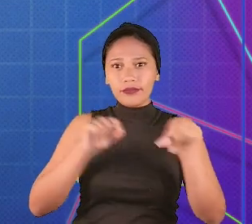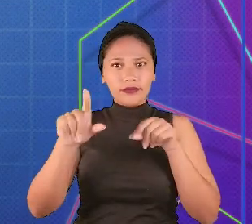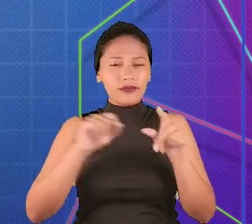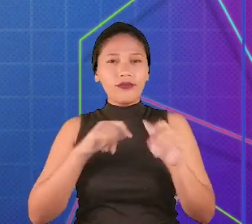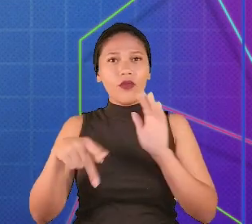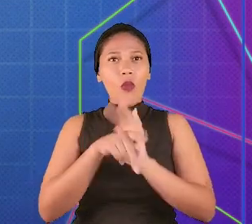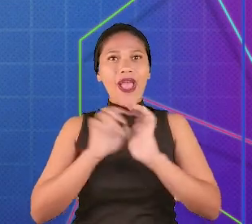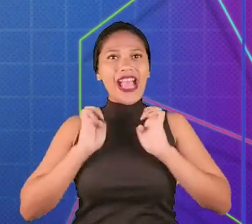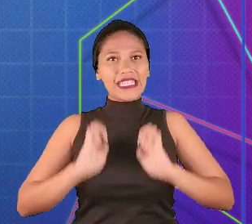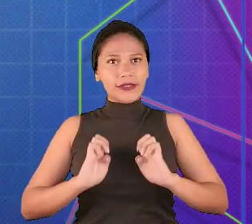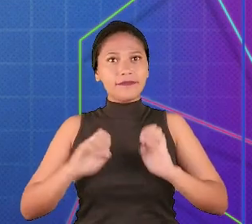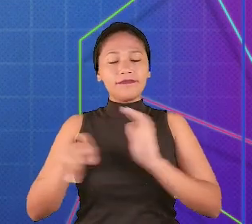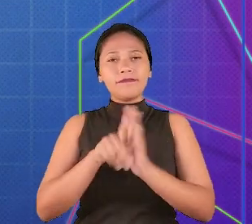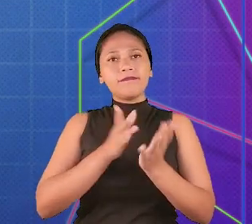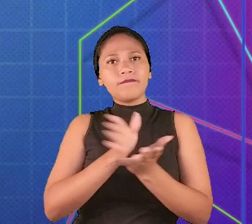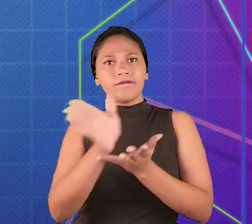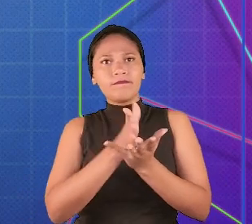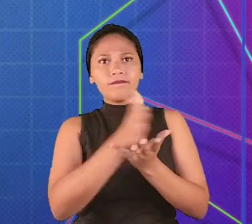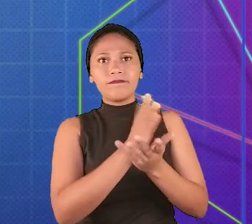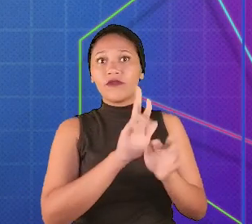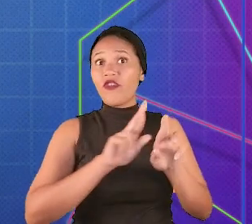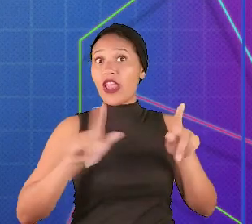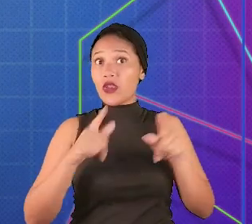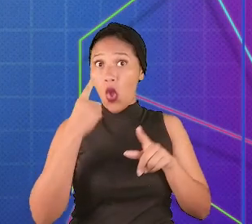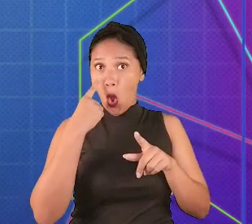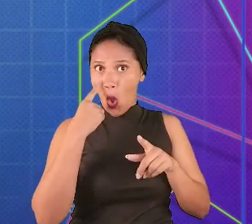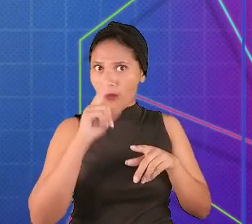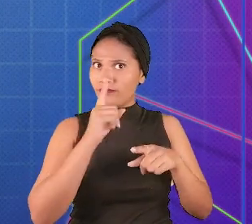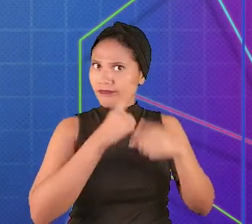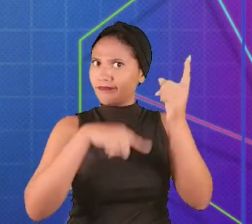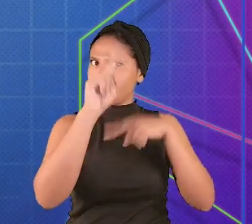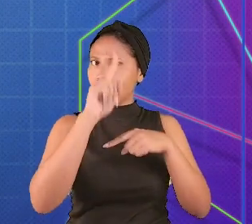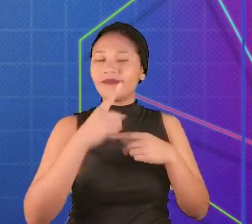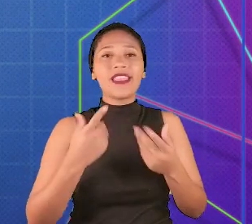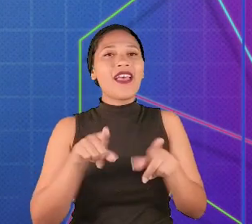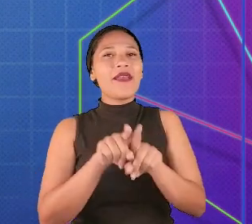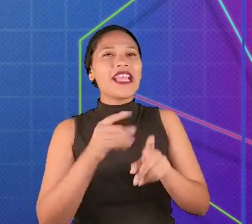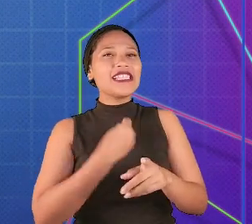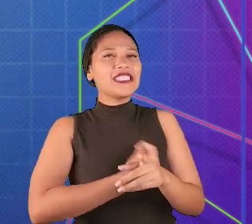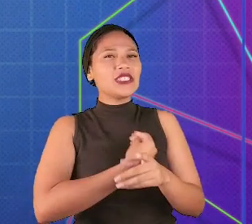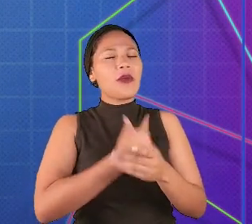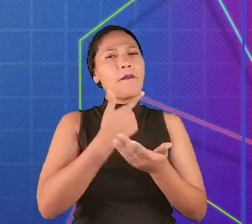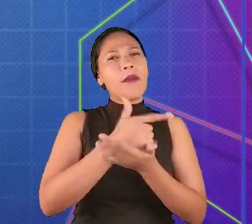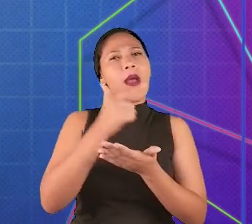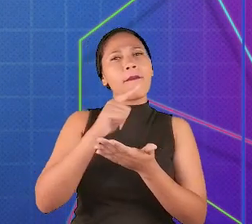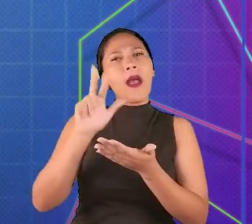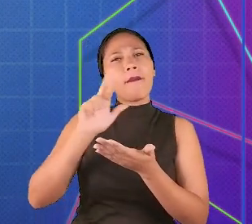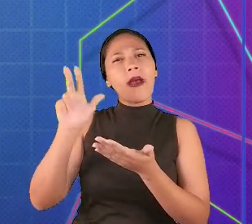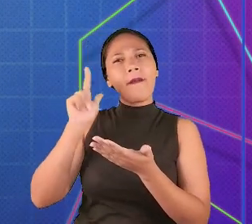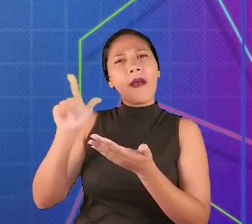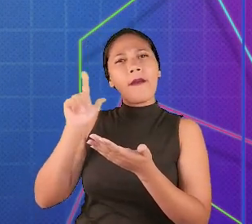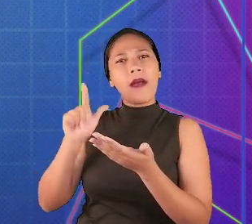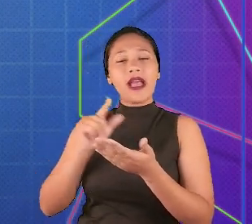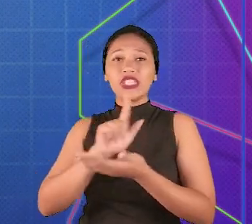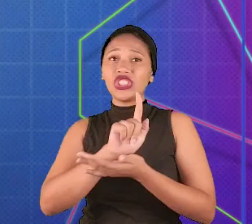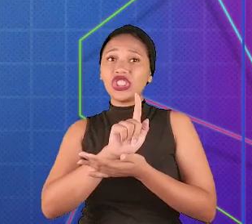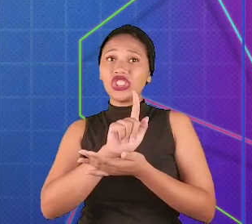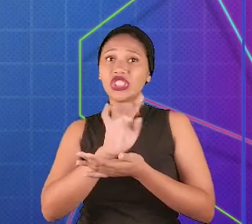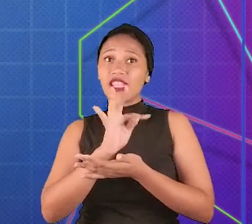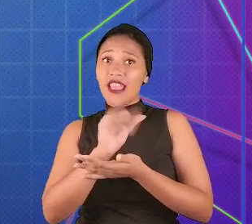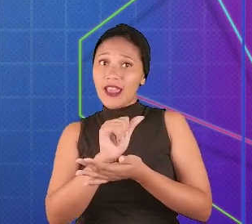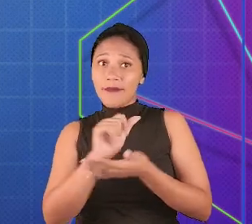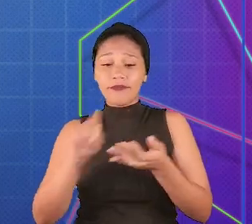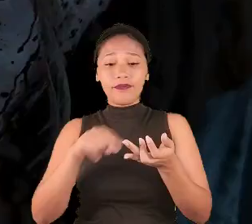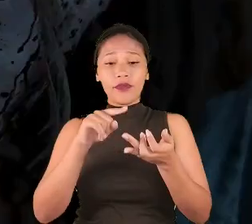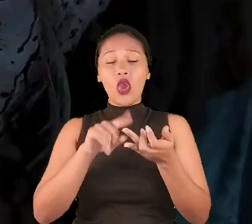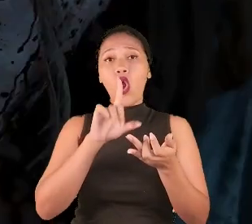jogador leva a história a caminhos completamente diferentes. Olha como evoluímos. E existem ainda muitos outros jogos nesse nível: GTA, God